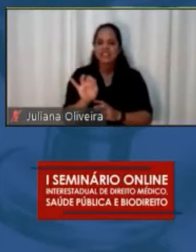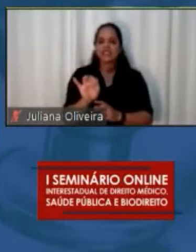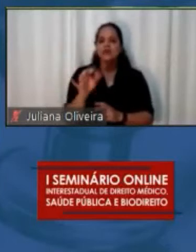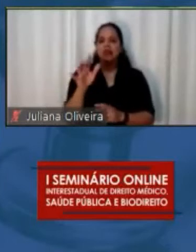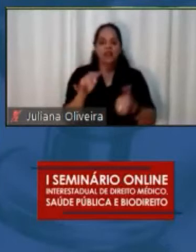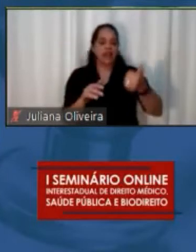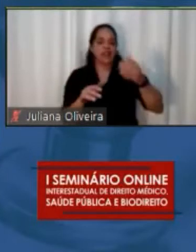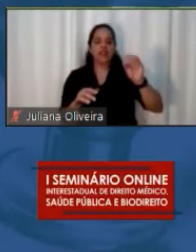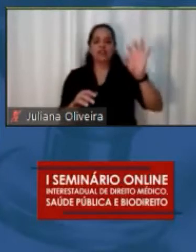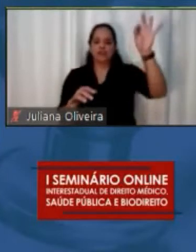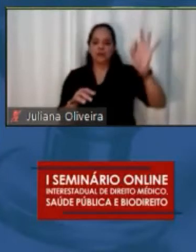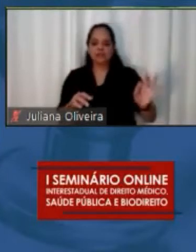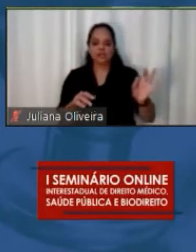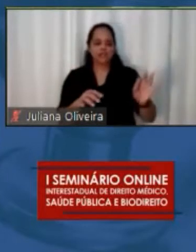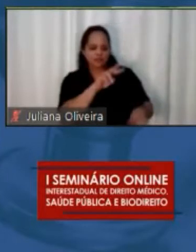foram avaliados.